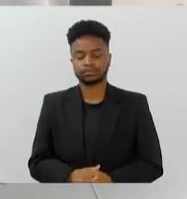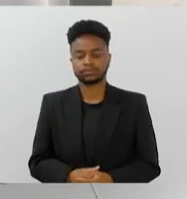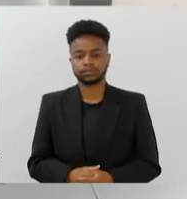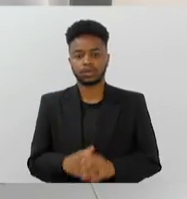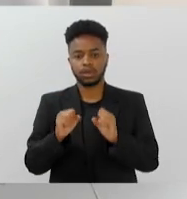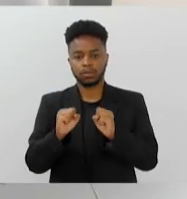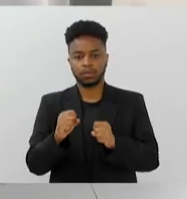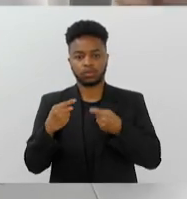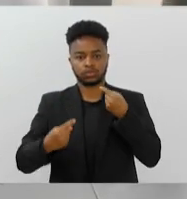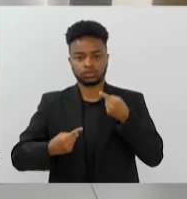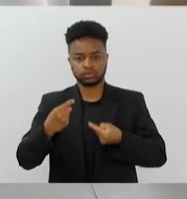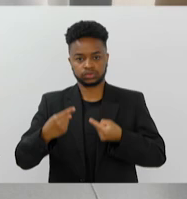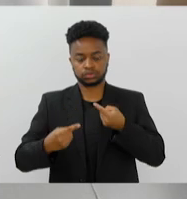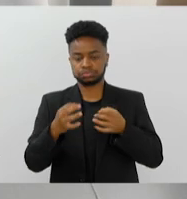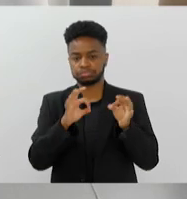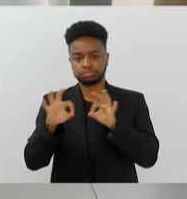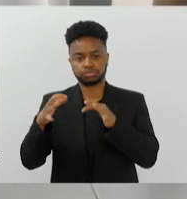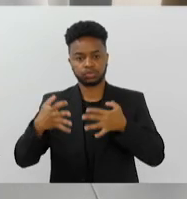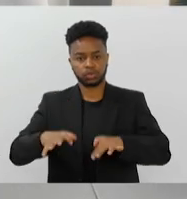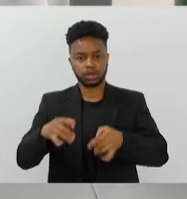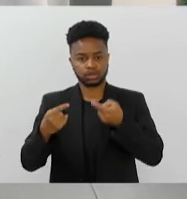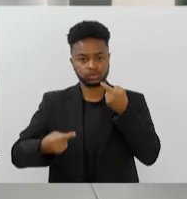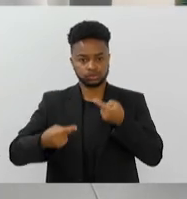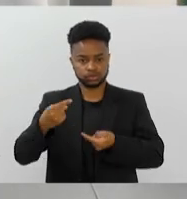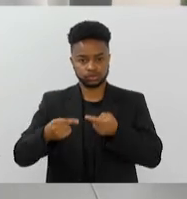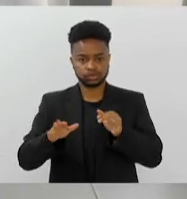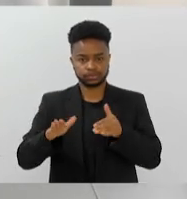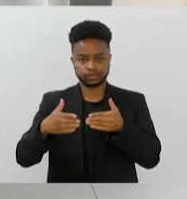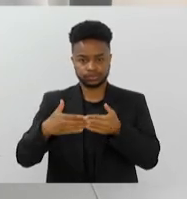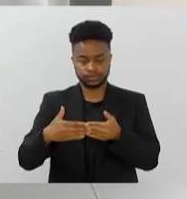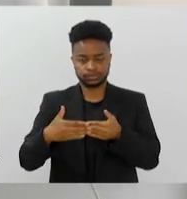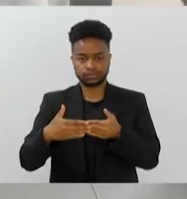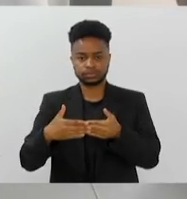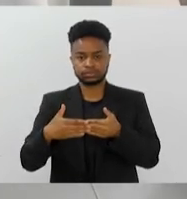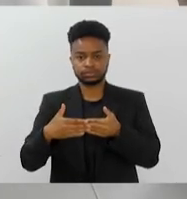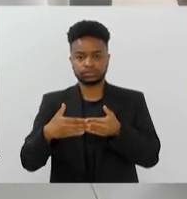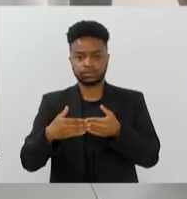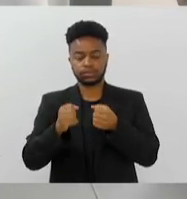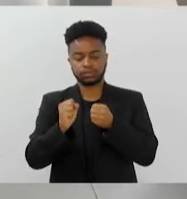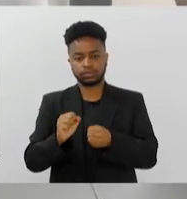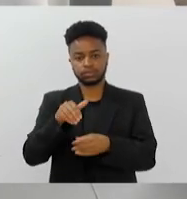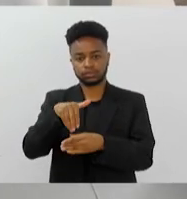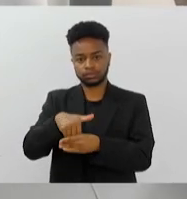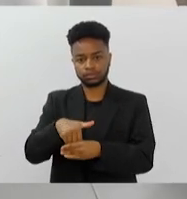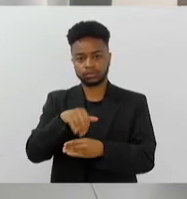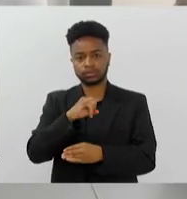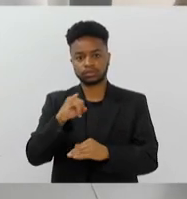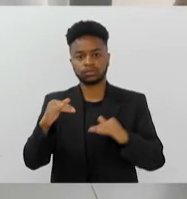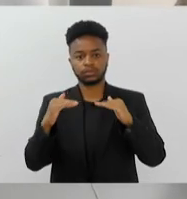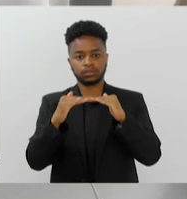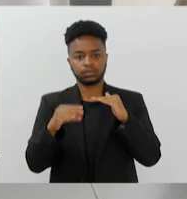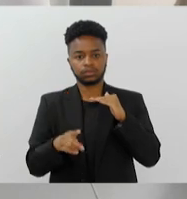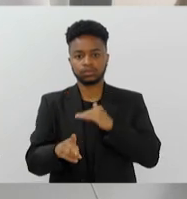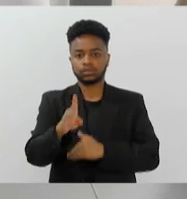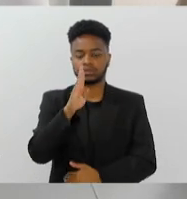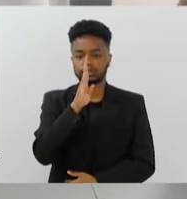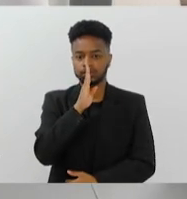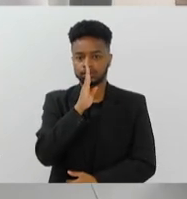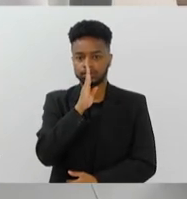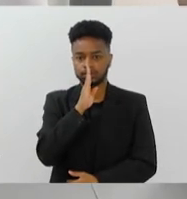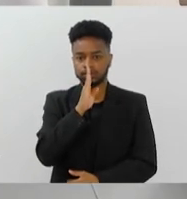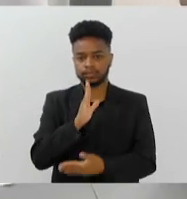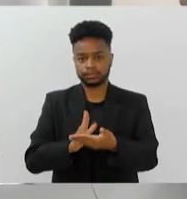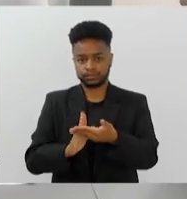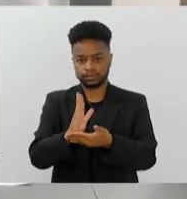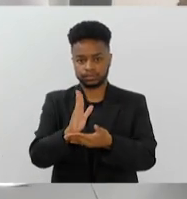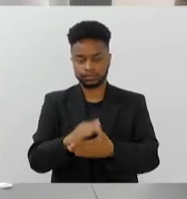Em discussão, não havendo quem queira discutir, encerrada a discussão. Em votação, os senhores que acordam permaneçam como